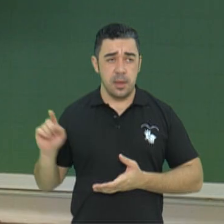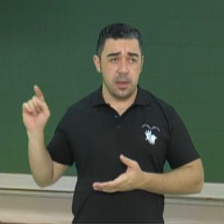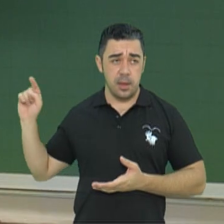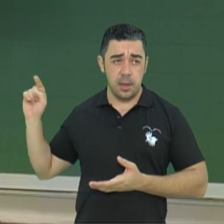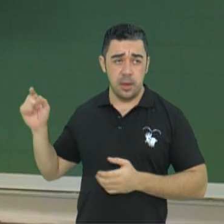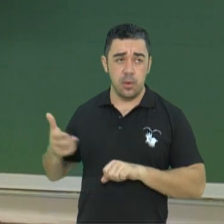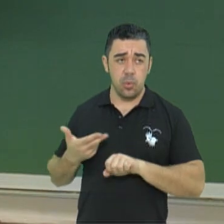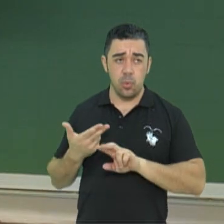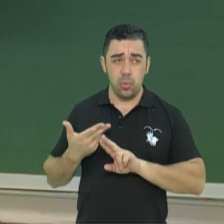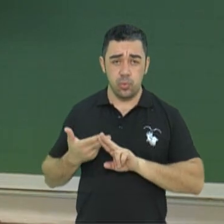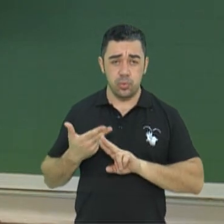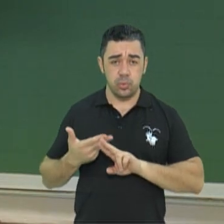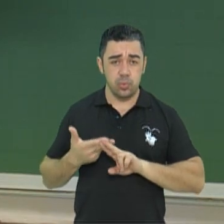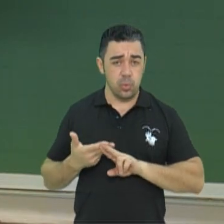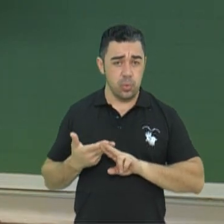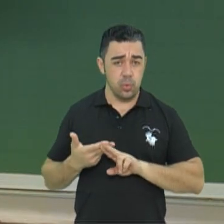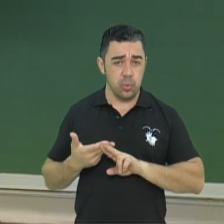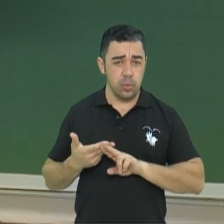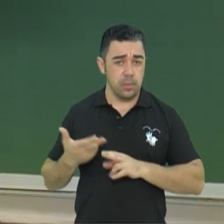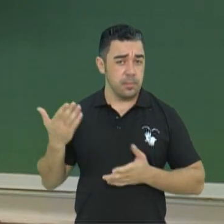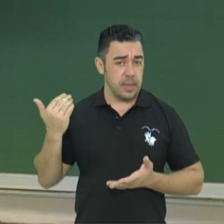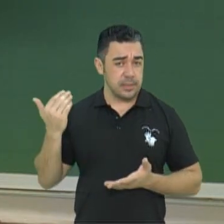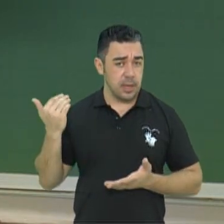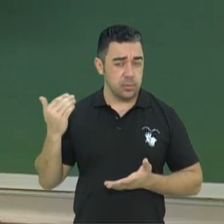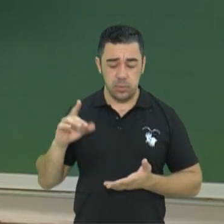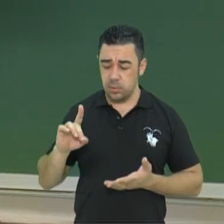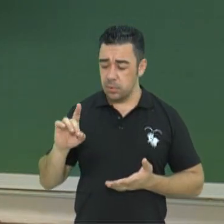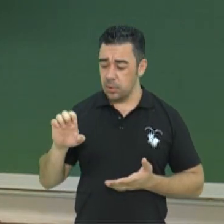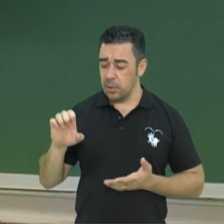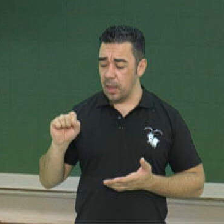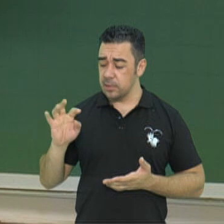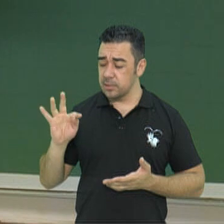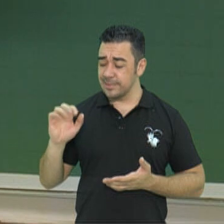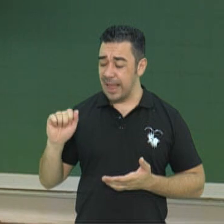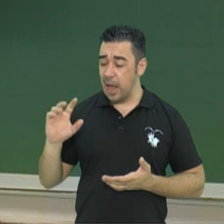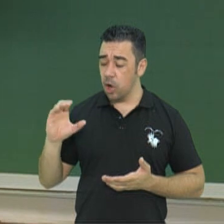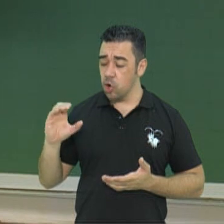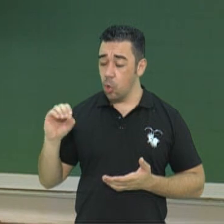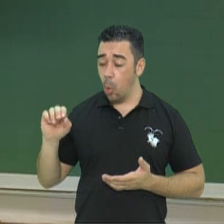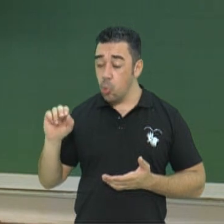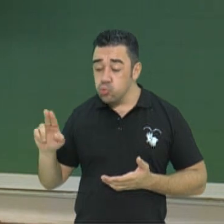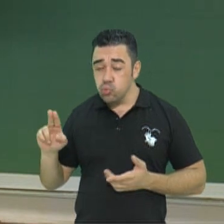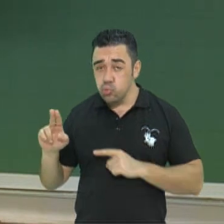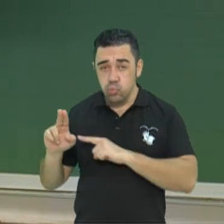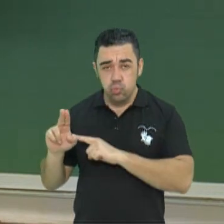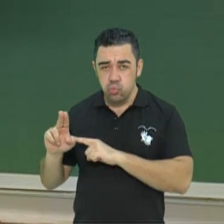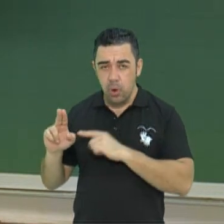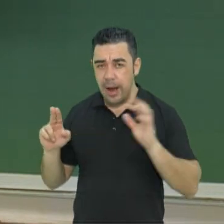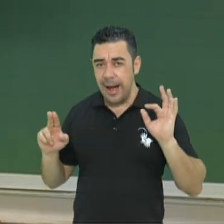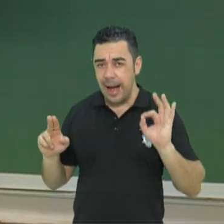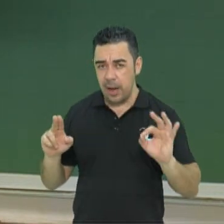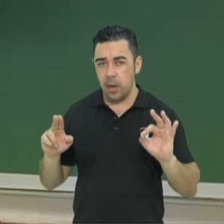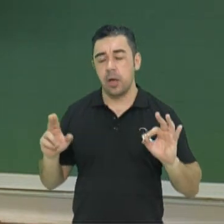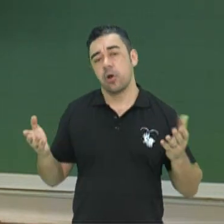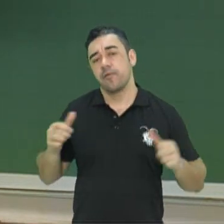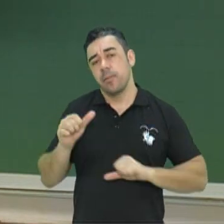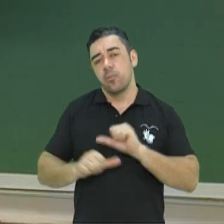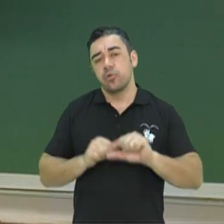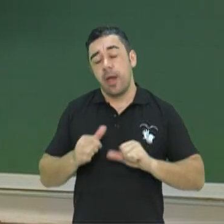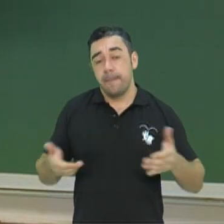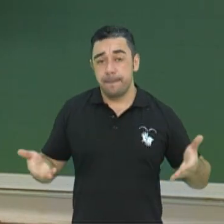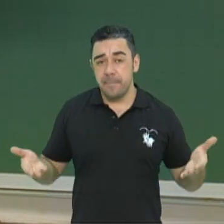nessa frase? Ela está no passado, certo? Então, você vai reescrever para que essa frase fique no